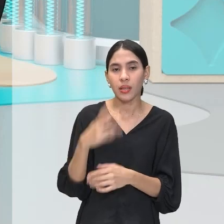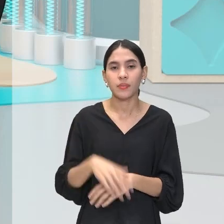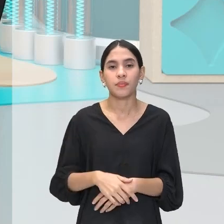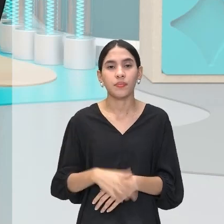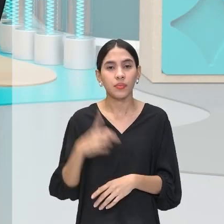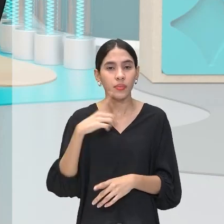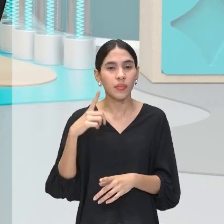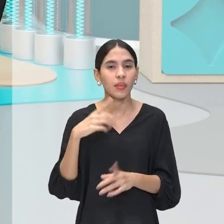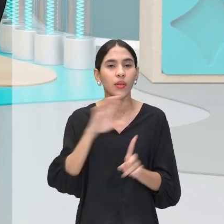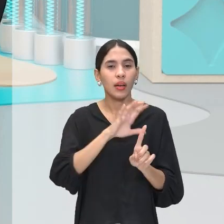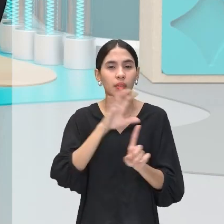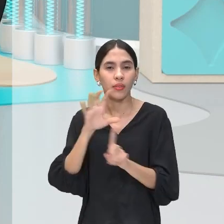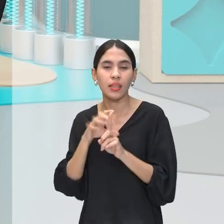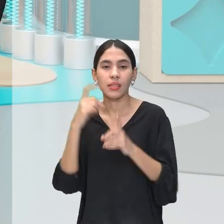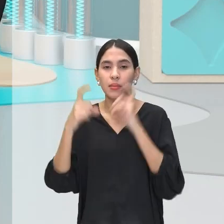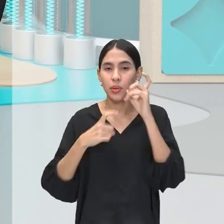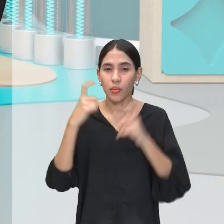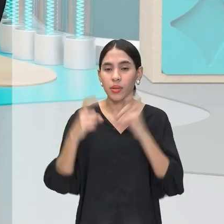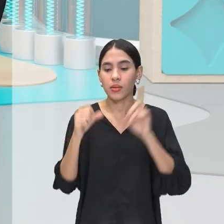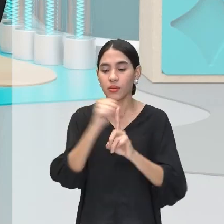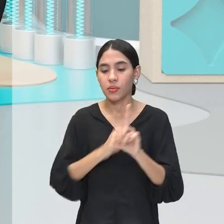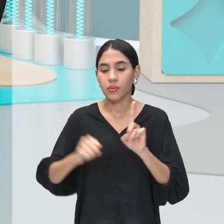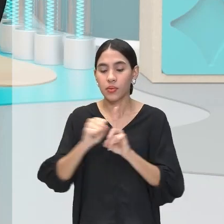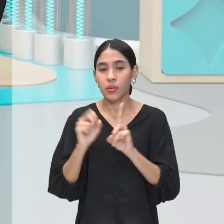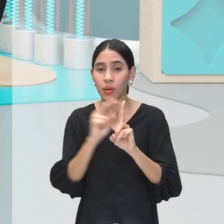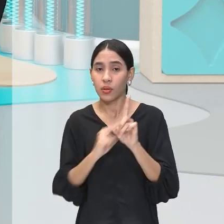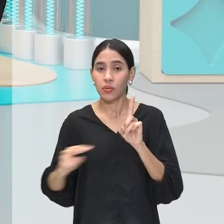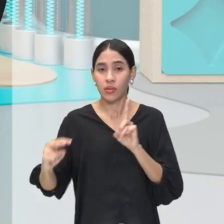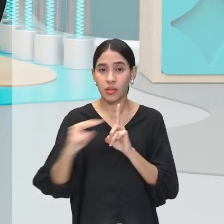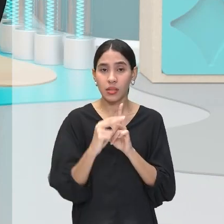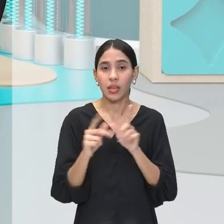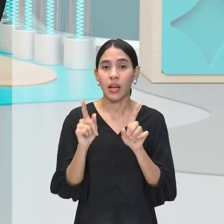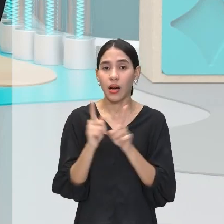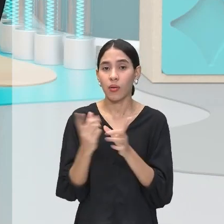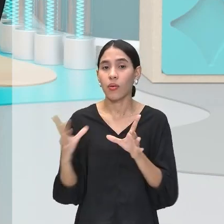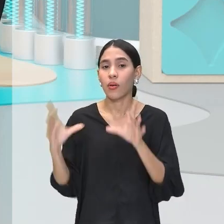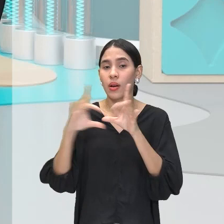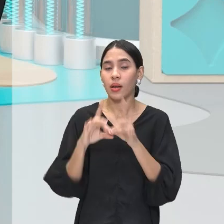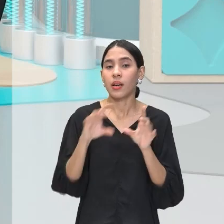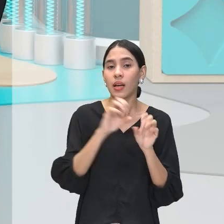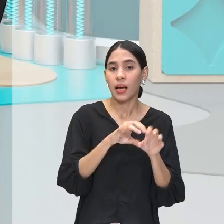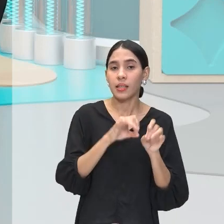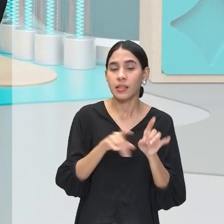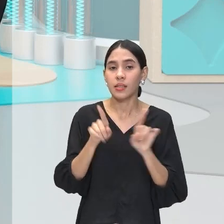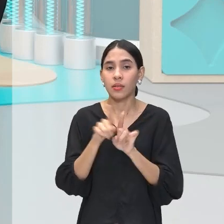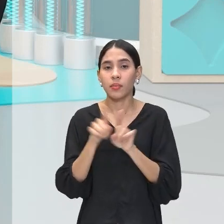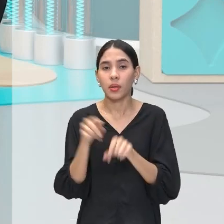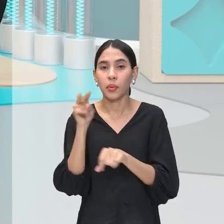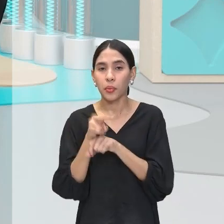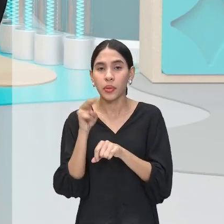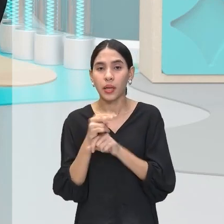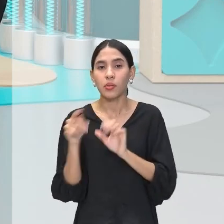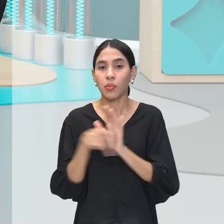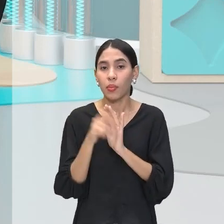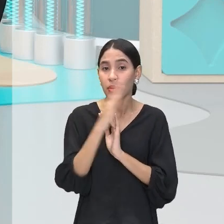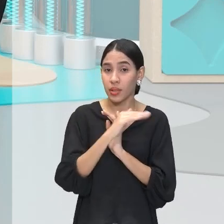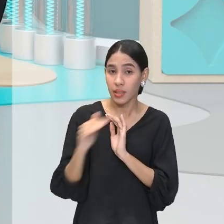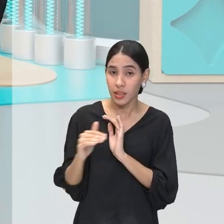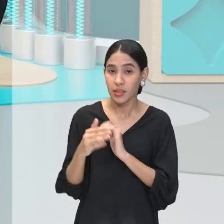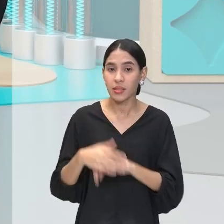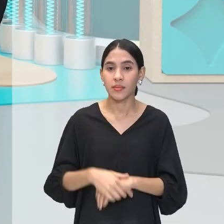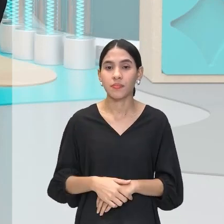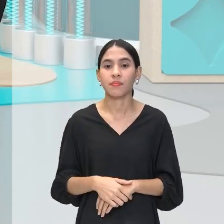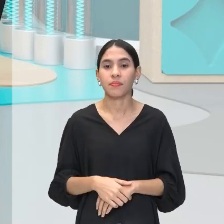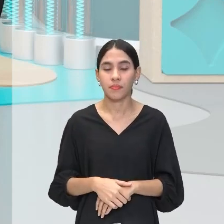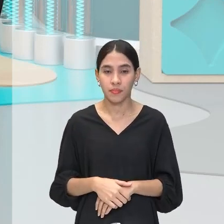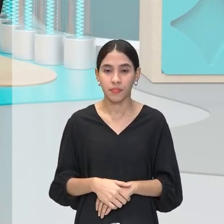a preocupação social e familiar com a educação e o cuidado dessa criança, das crianças, da infância